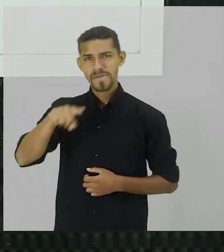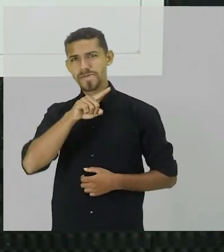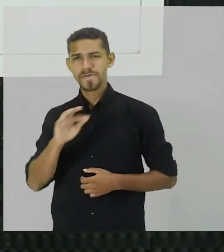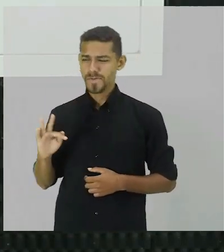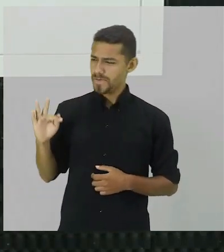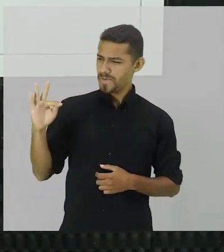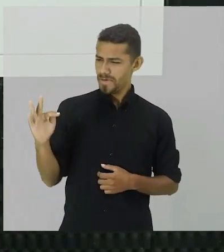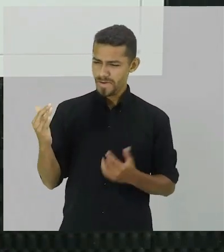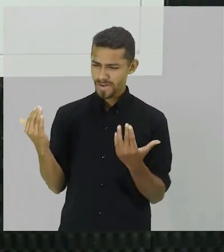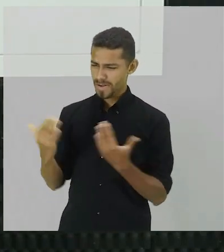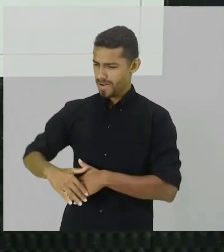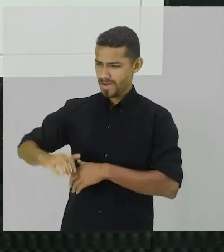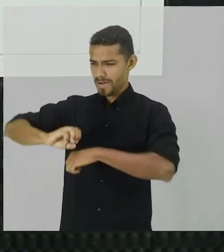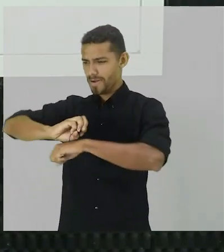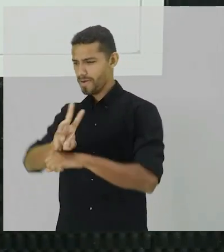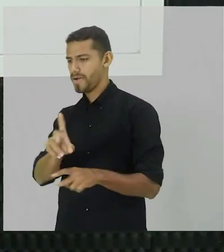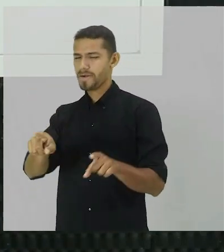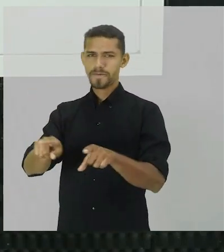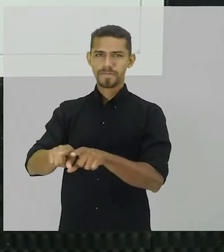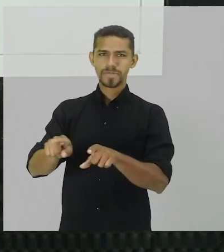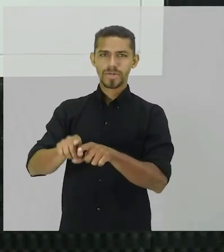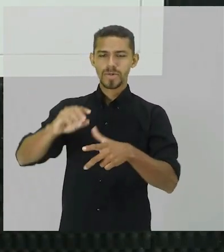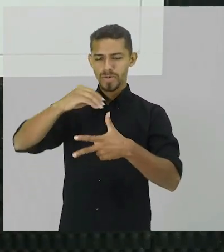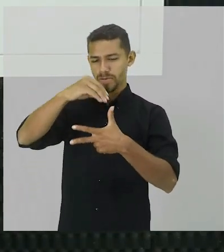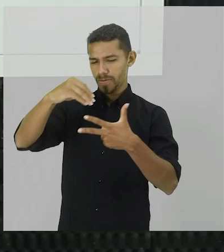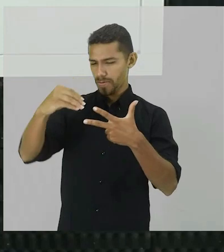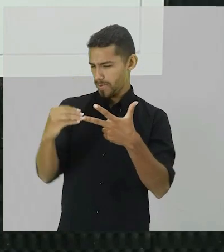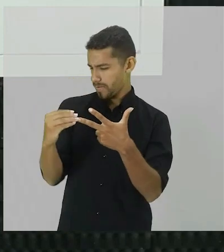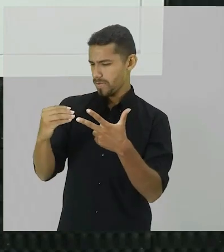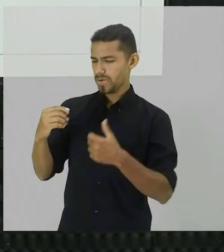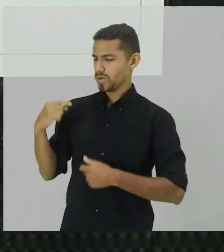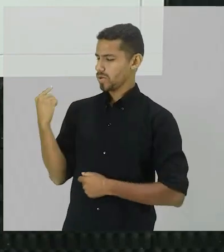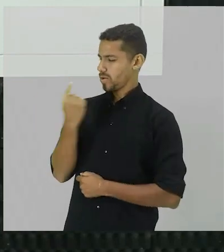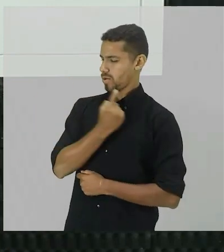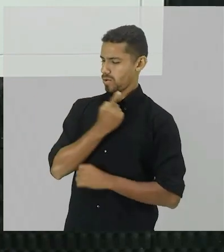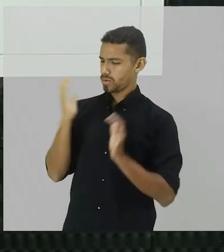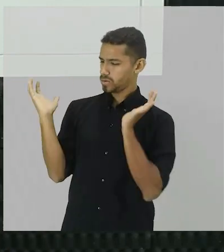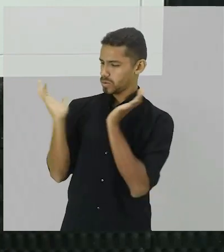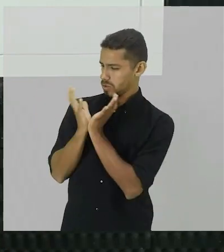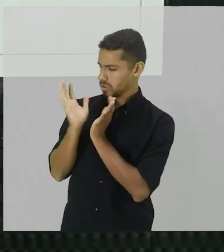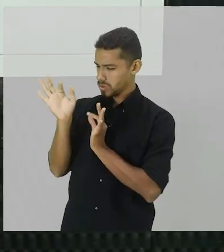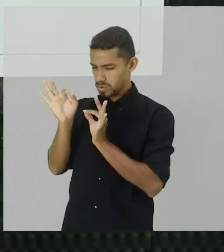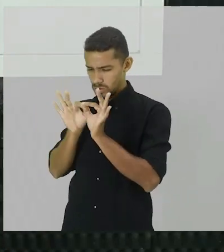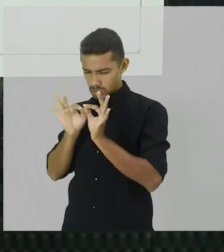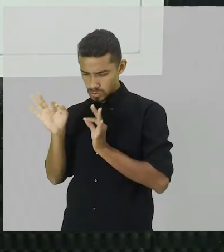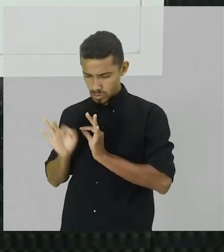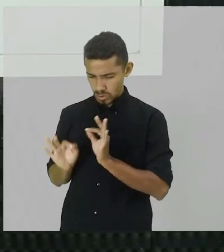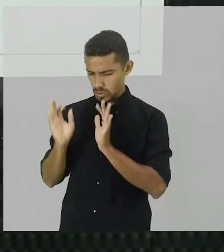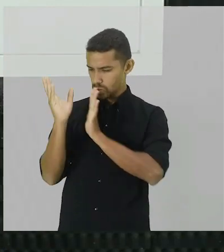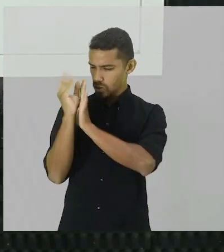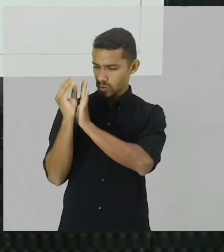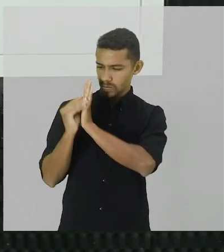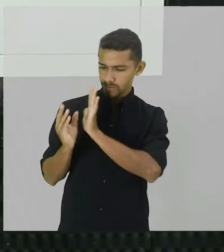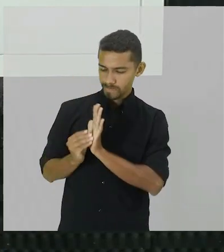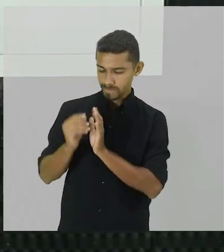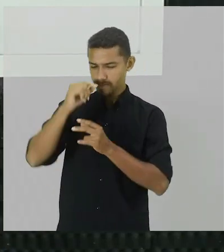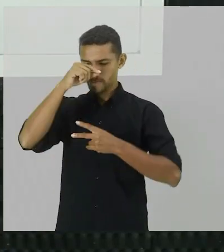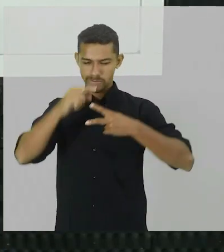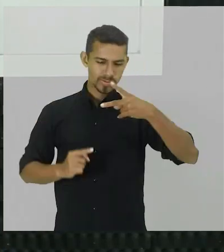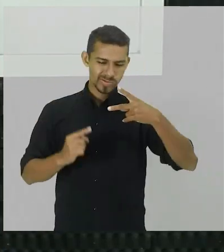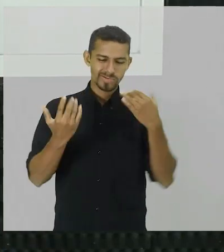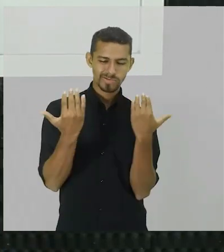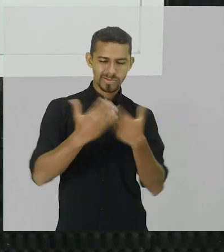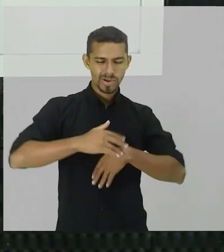fazer Enem, que for fazer o EMA, está aqui com todo carinho preparando material direcionado para esses dois vestibulares,